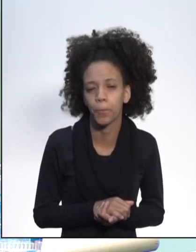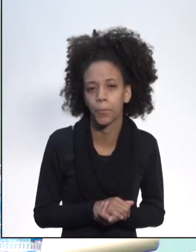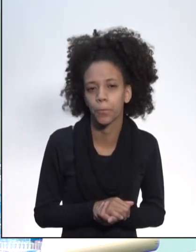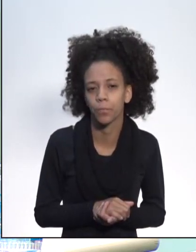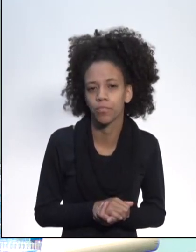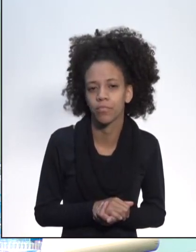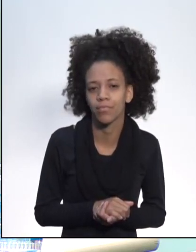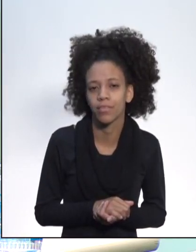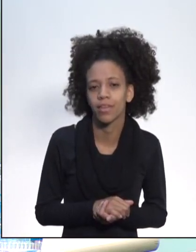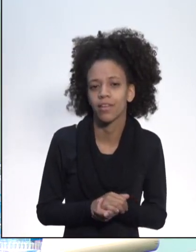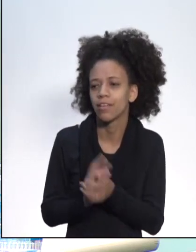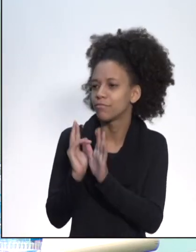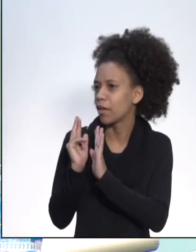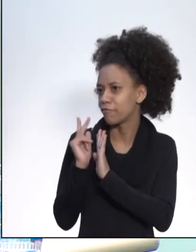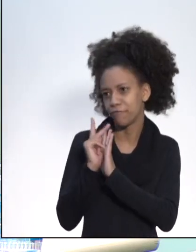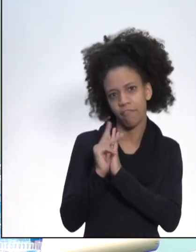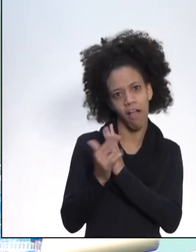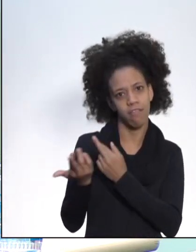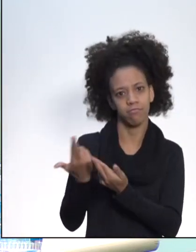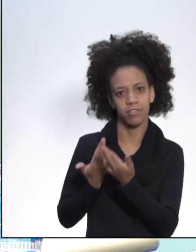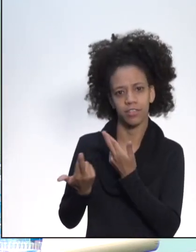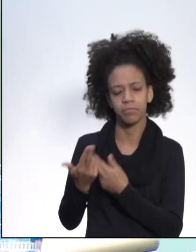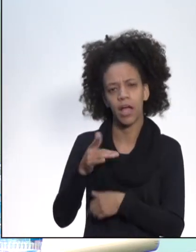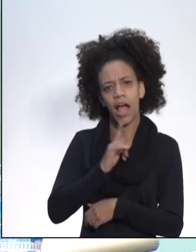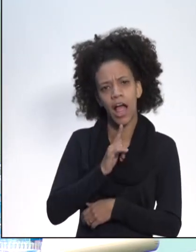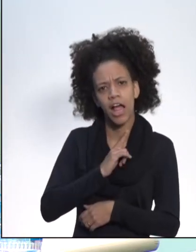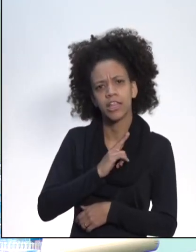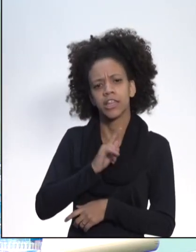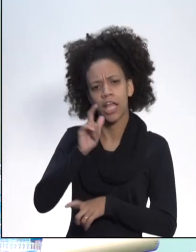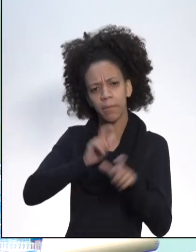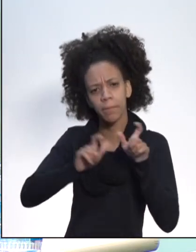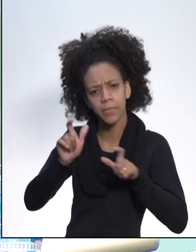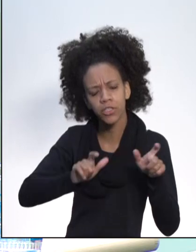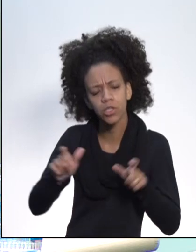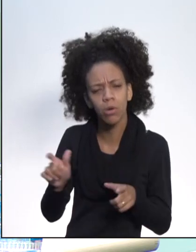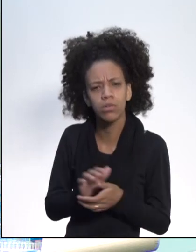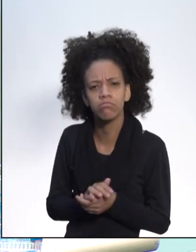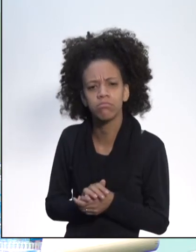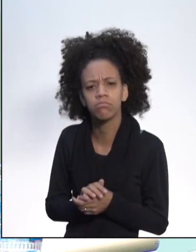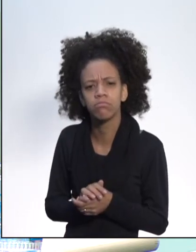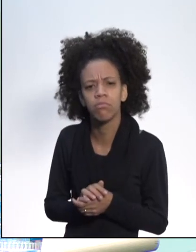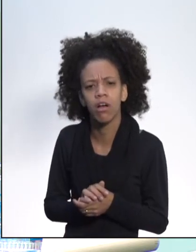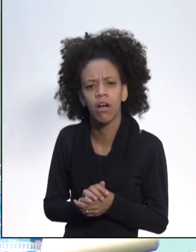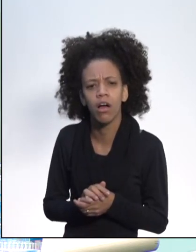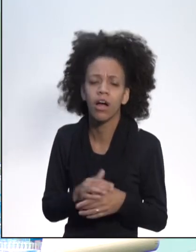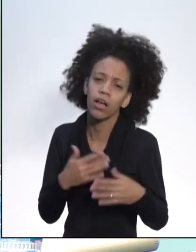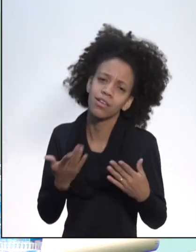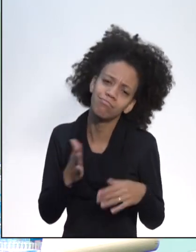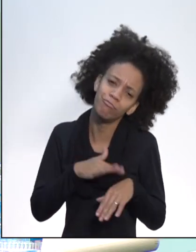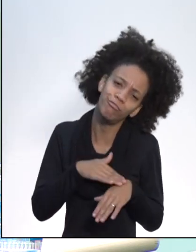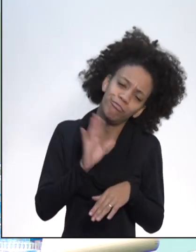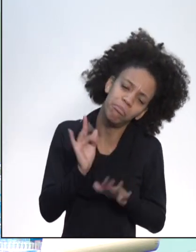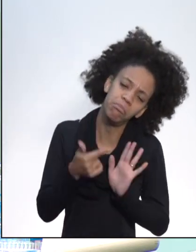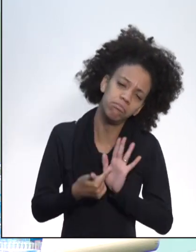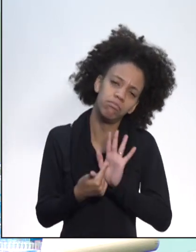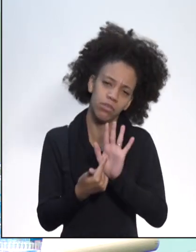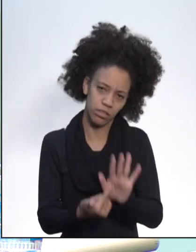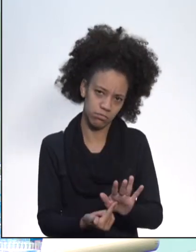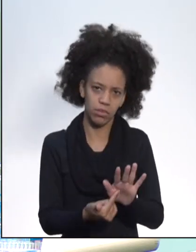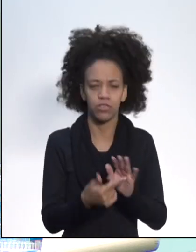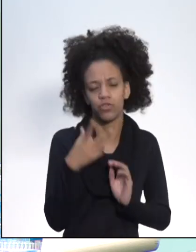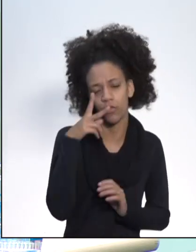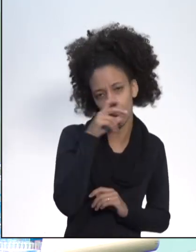Tem várias respostas aqui. Então, tem bastante gente colocando que o que mais aparece, que um dos maiores